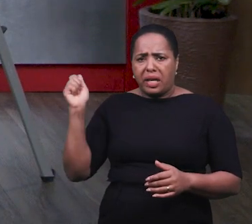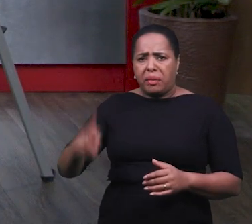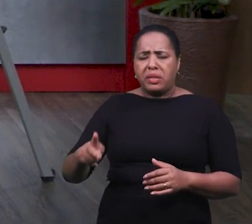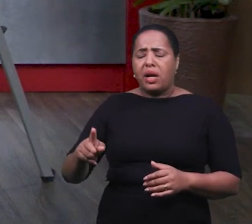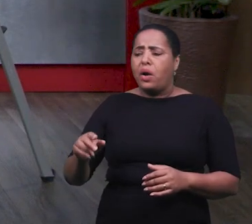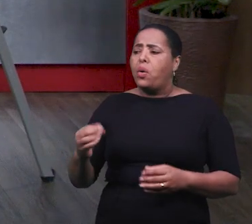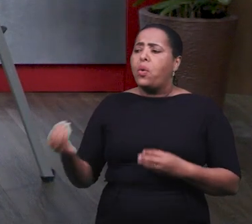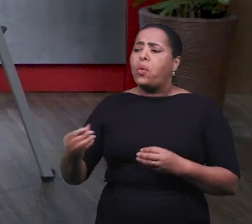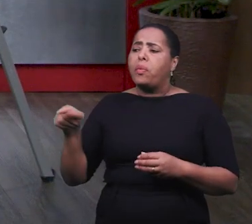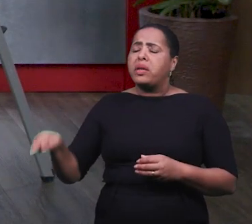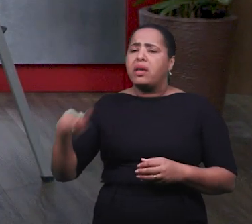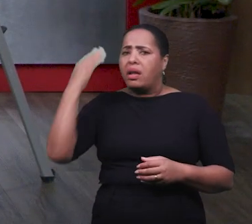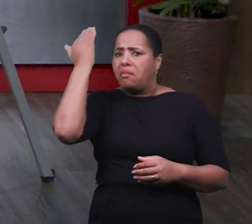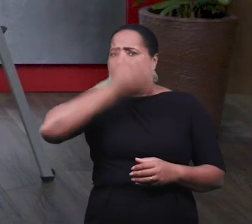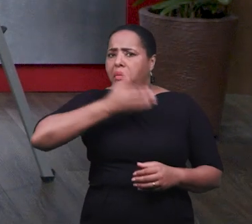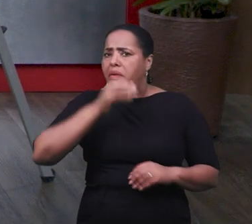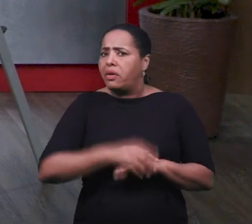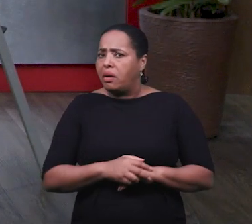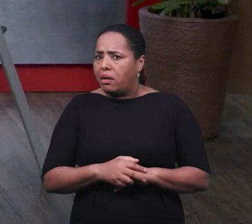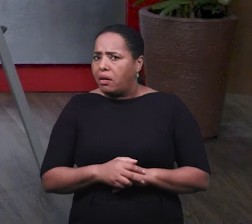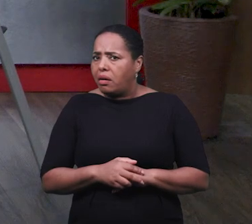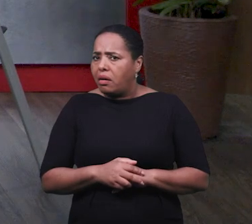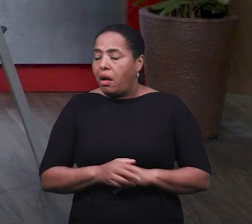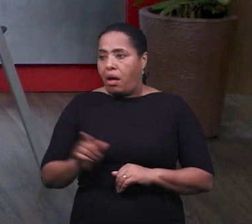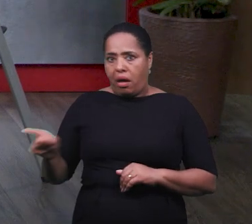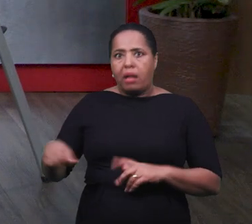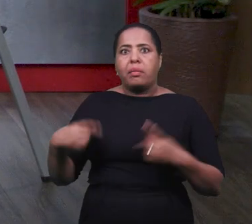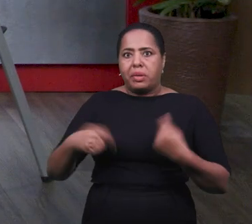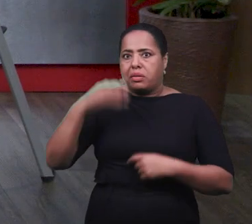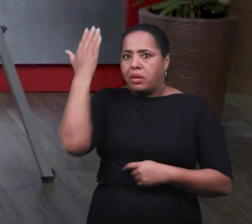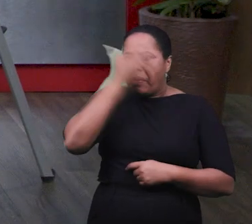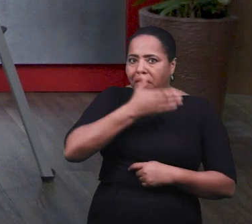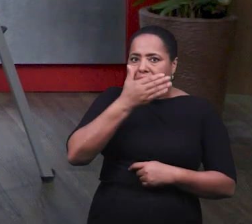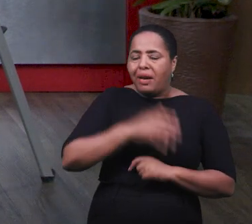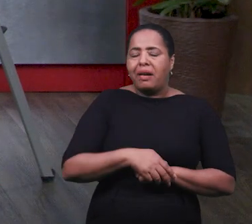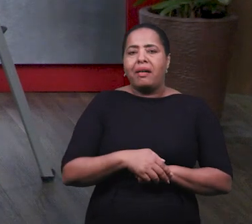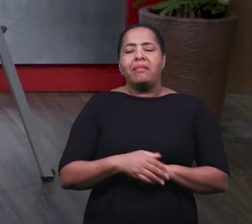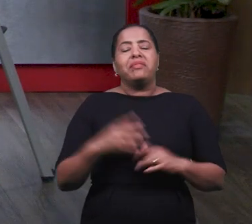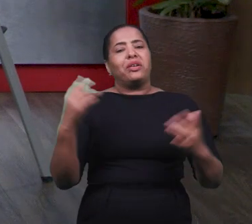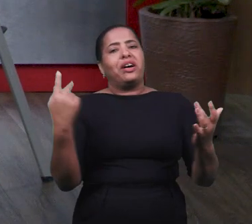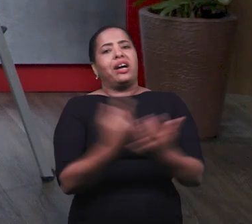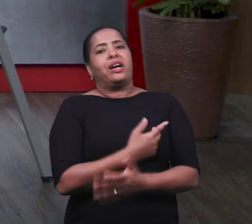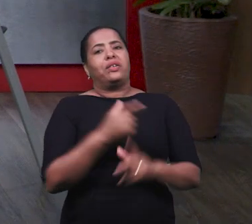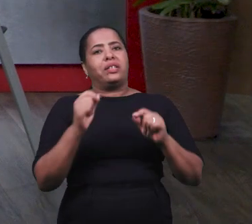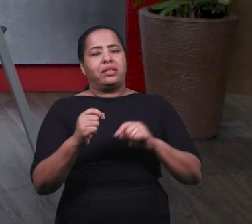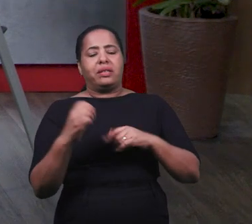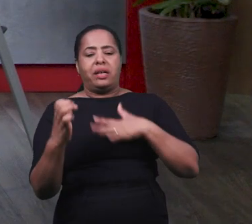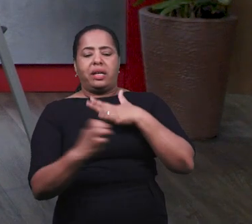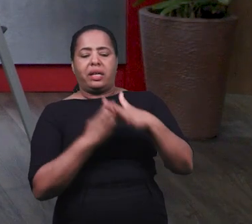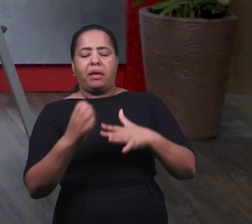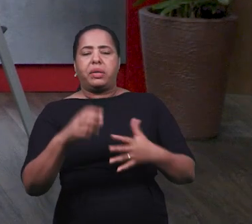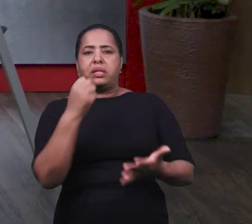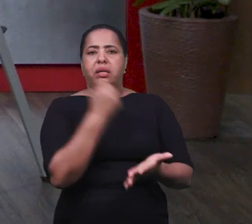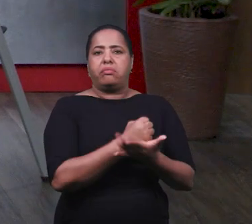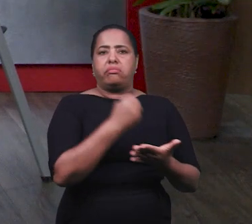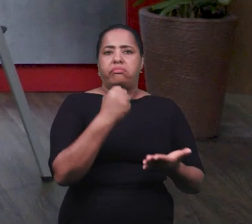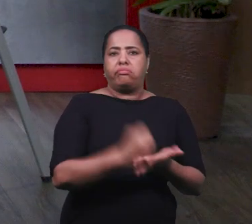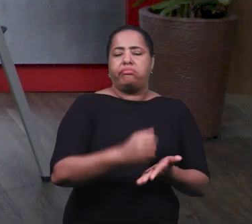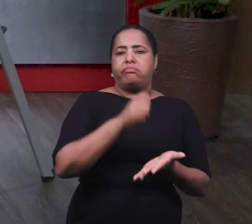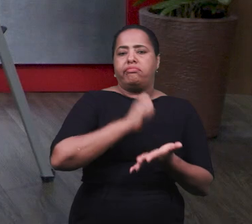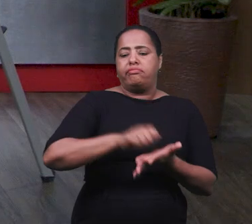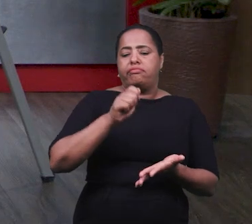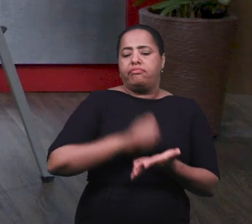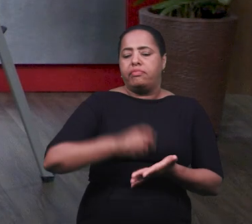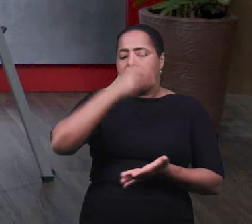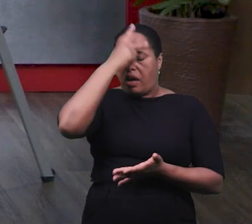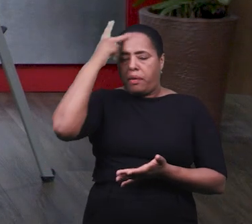vai provar, né? É isso aí, ela tem que provar. O que acontece muito é que a empresa registra, aí a pessoa fica lá o